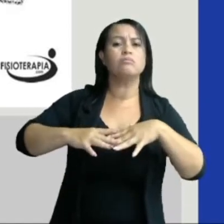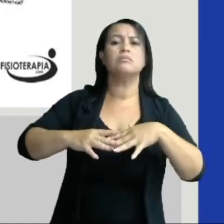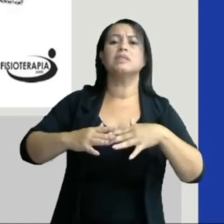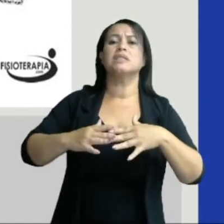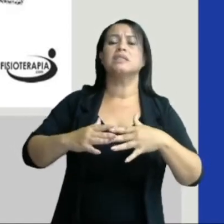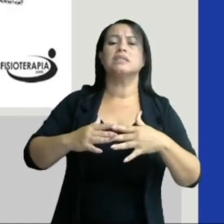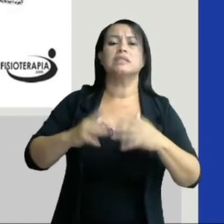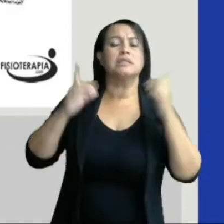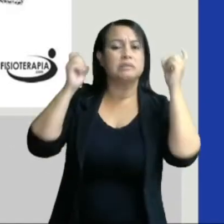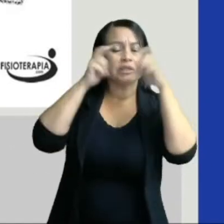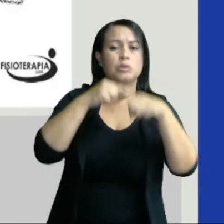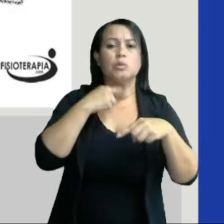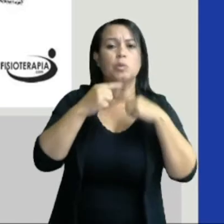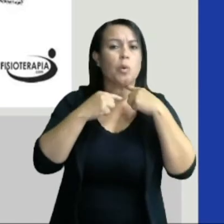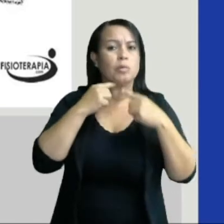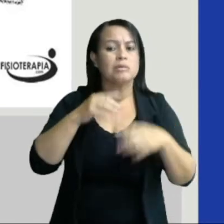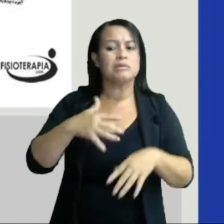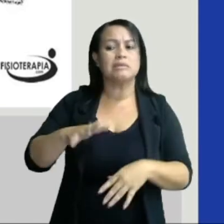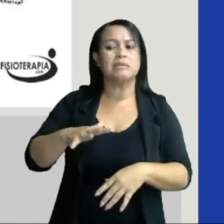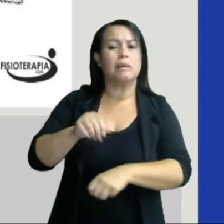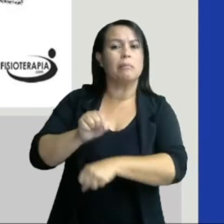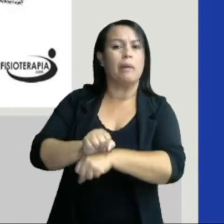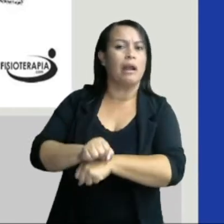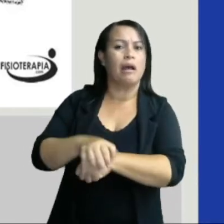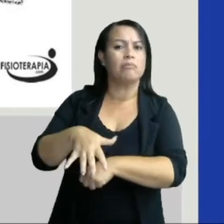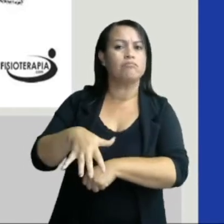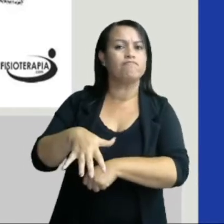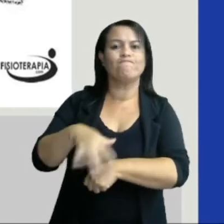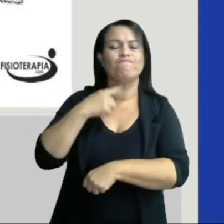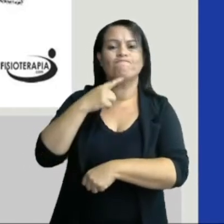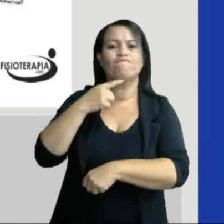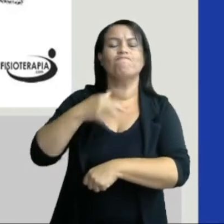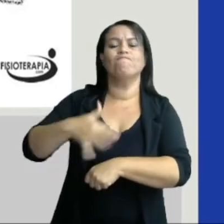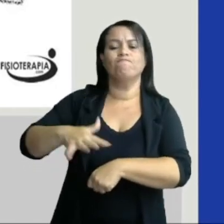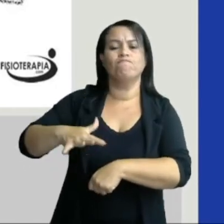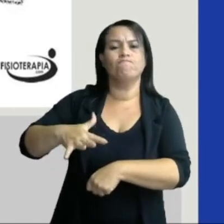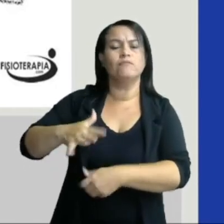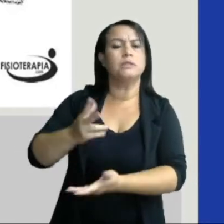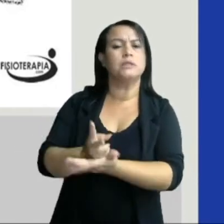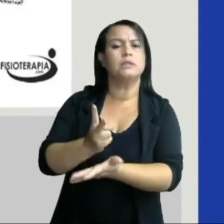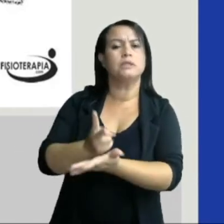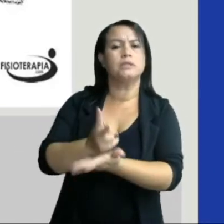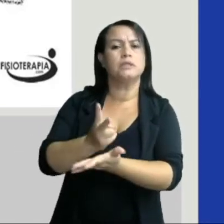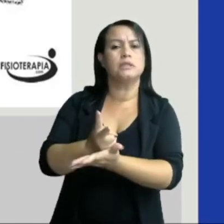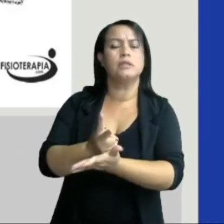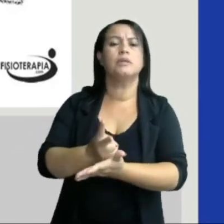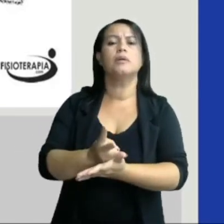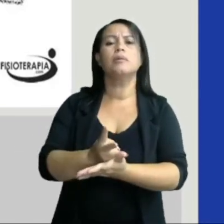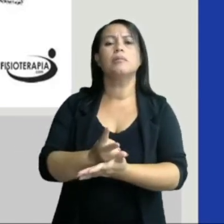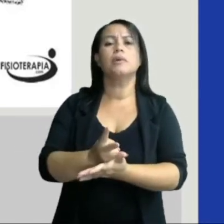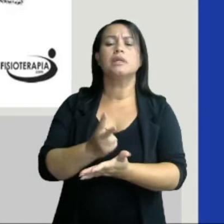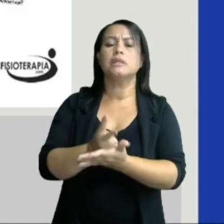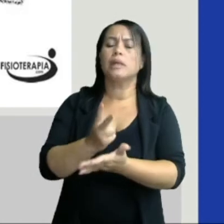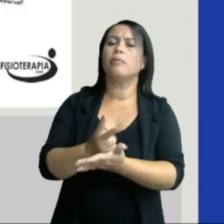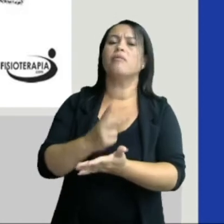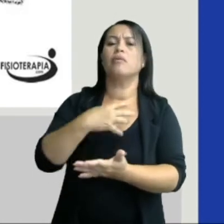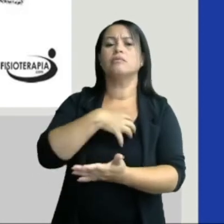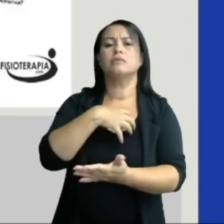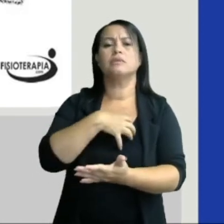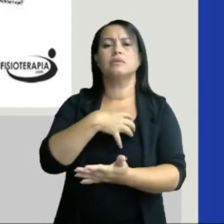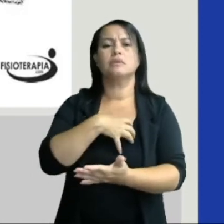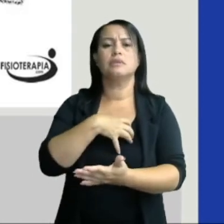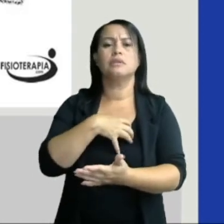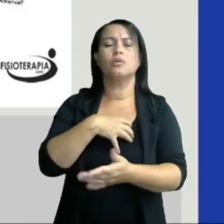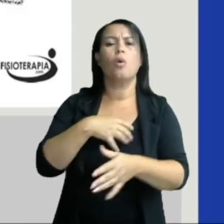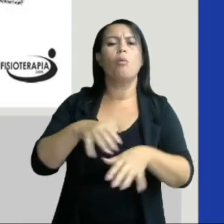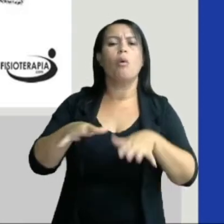não conseguem controlar a mão parada, a mão fica com um tremor constante, fica com um movimento de como se